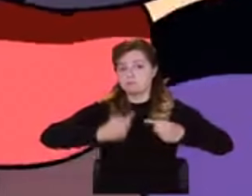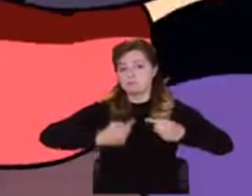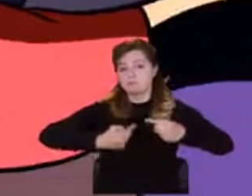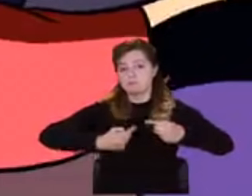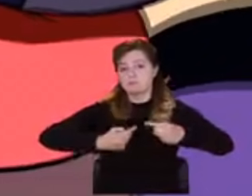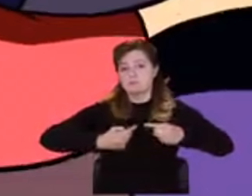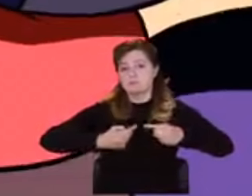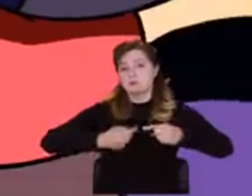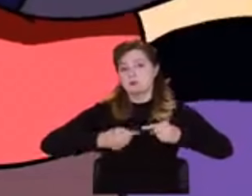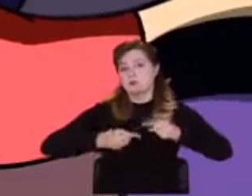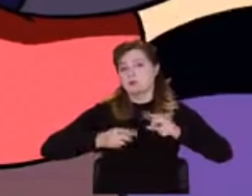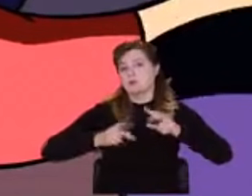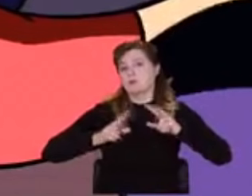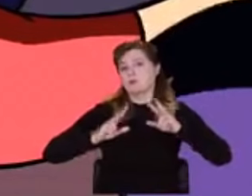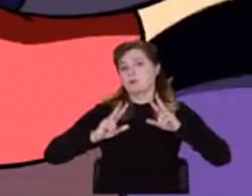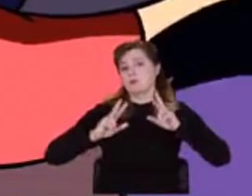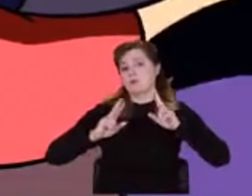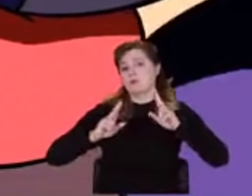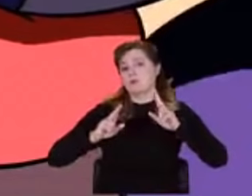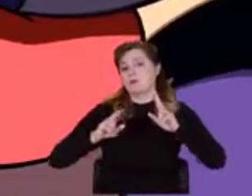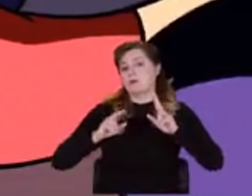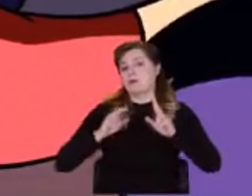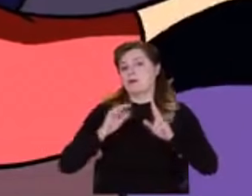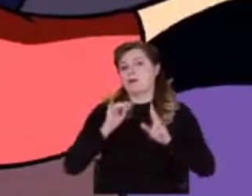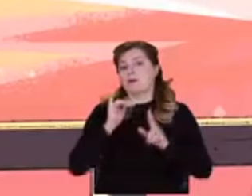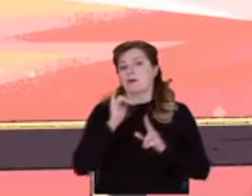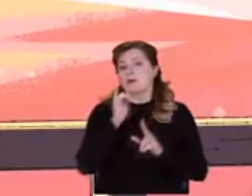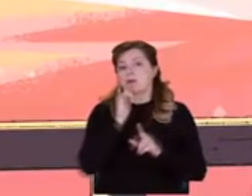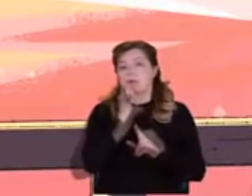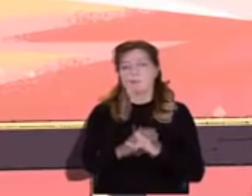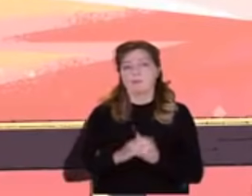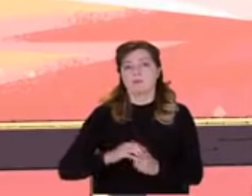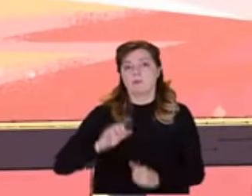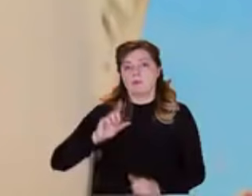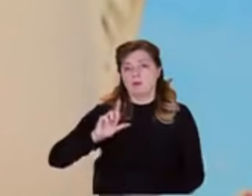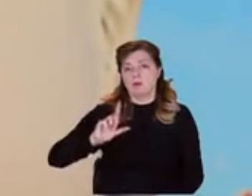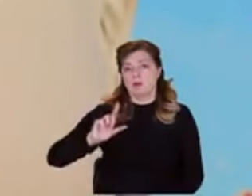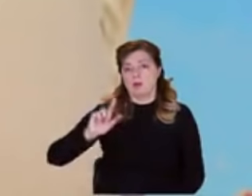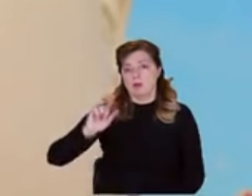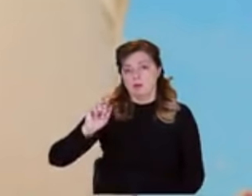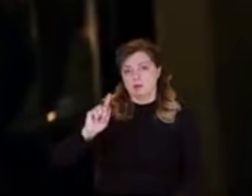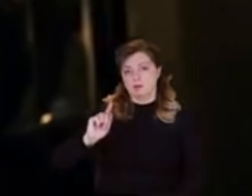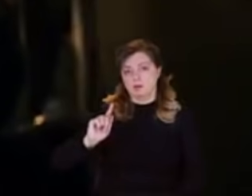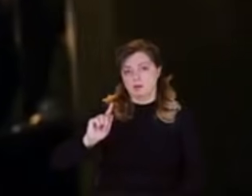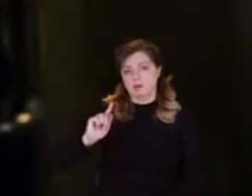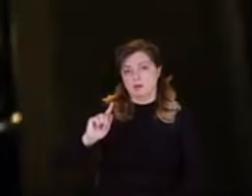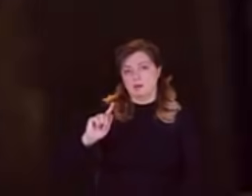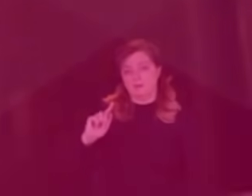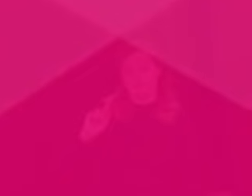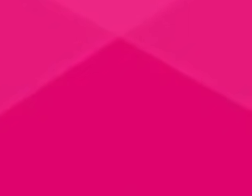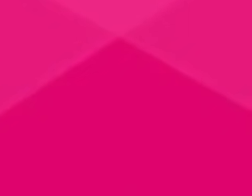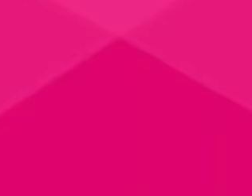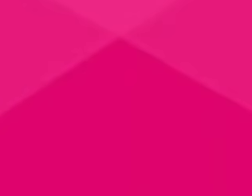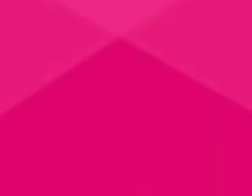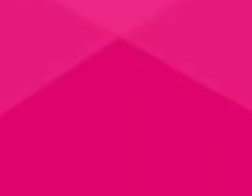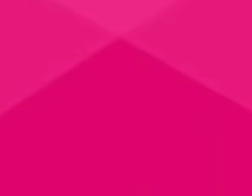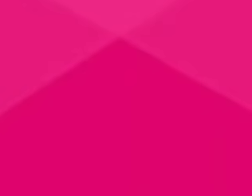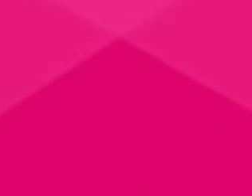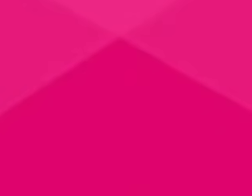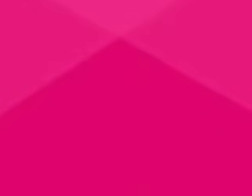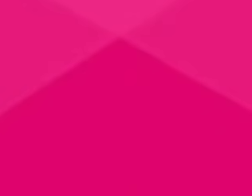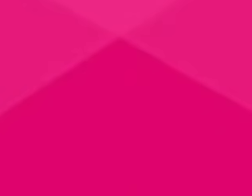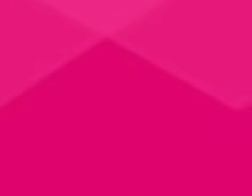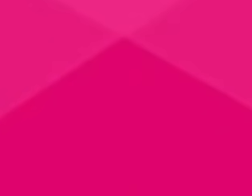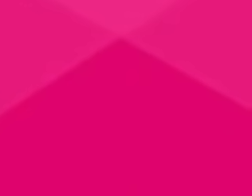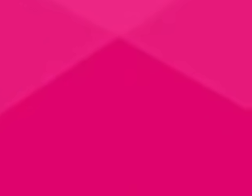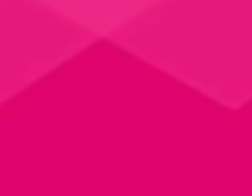Universo, cara. E tipo, meu irmão, os temas do Steven Universo são extremamente diferentes do Round 6, meu irmão. E sim, Steven Universo tem